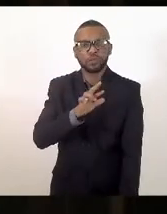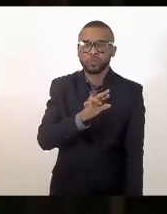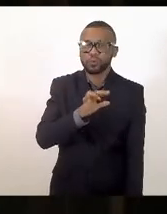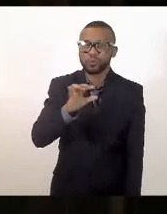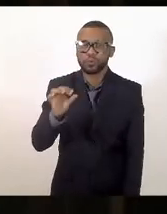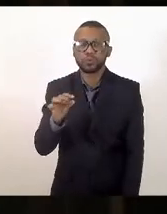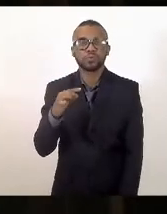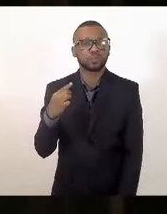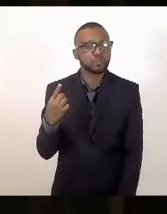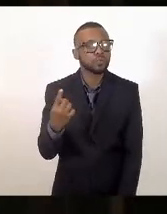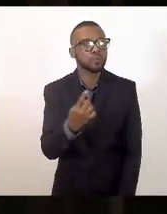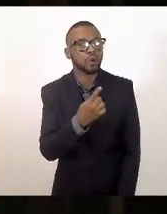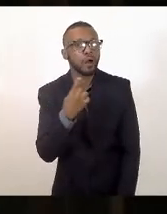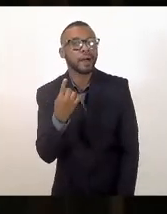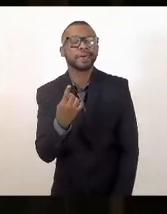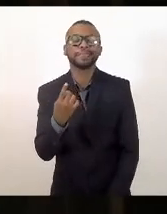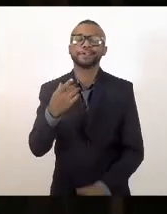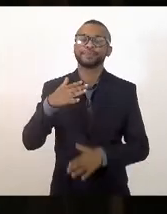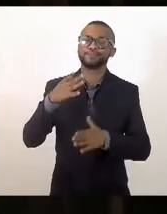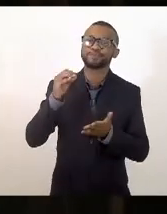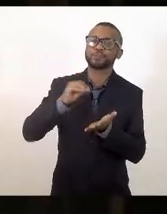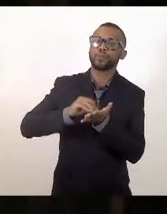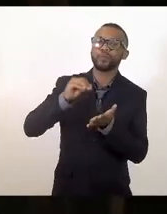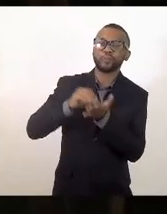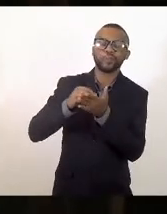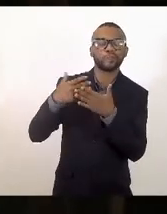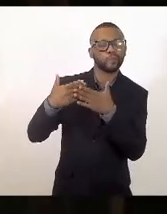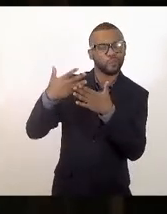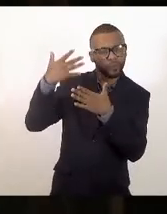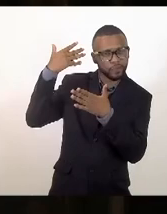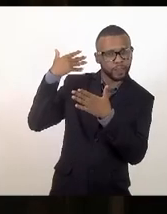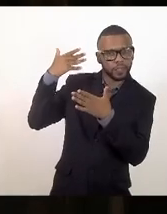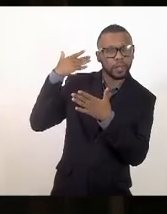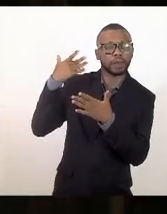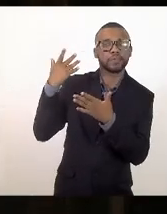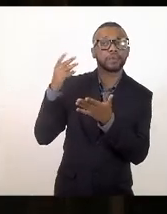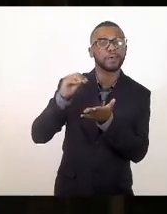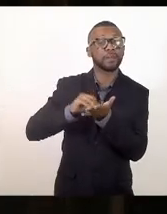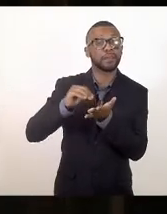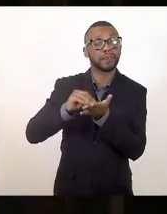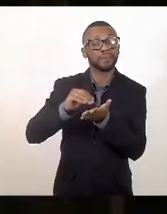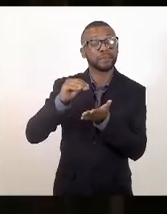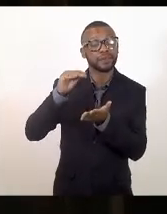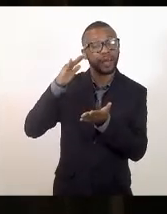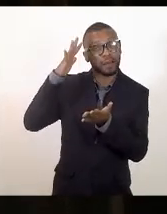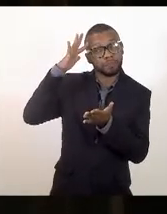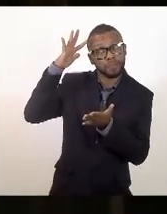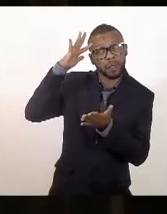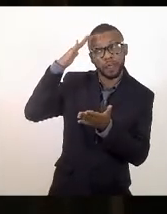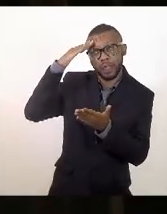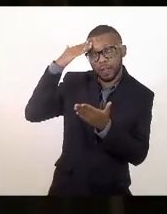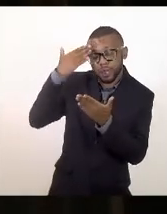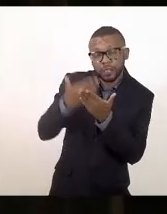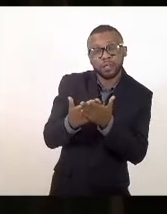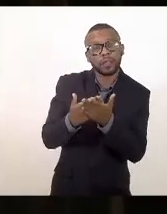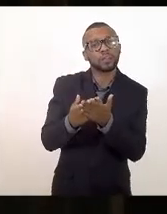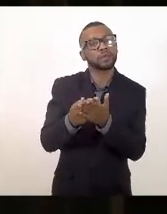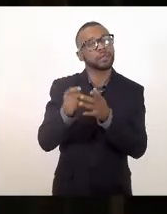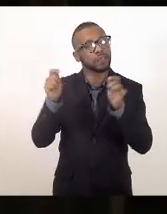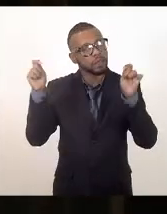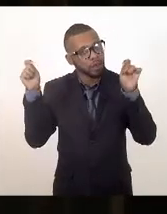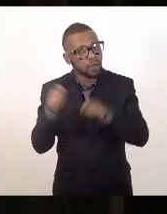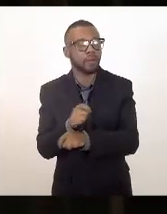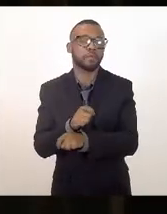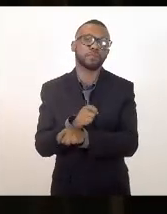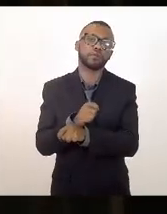nós deixamos de pensar e até mesmo de acreditar que seria possível. A